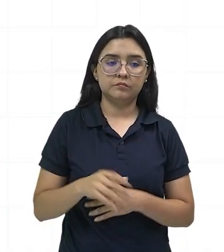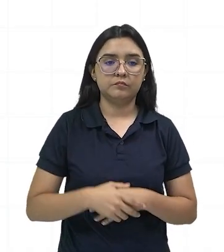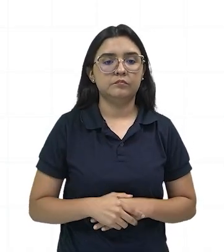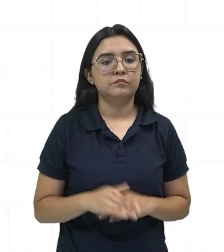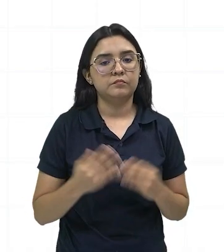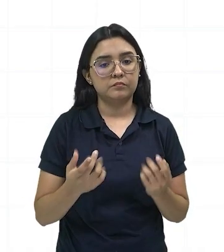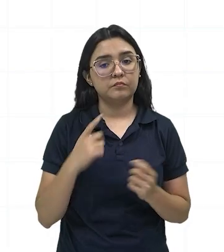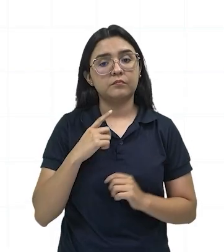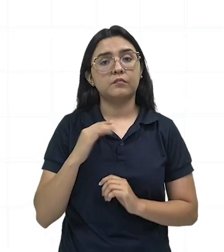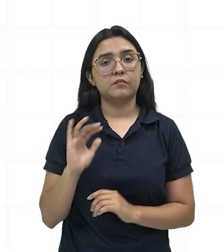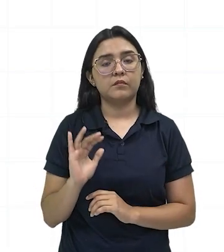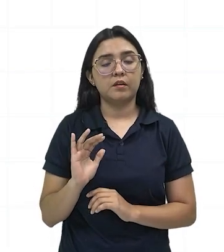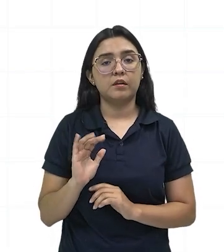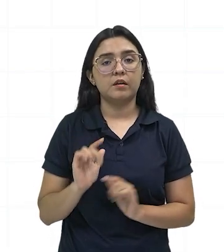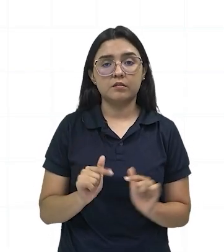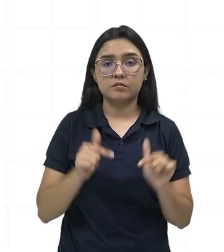ocorra.